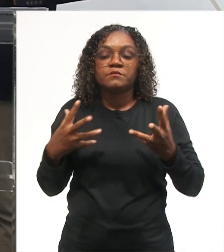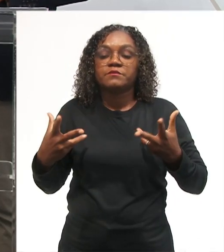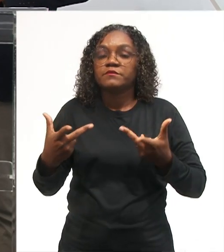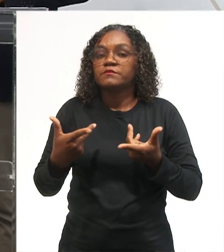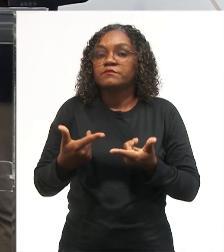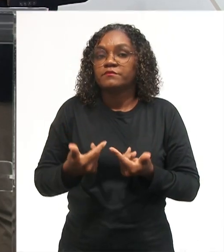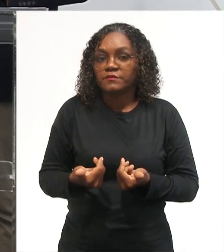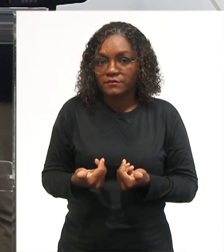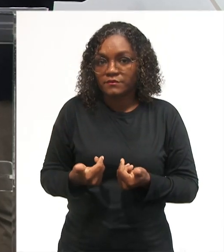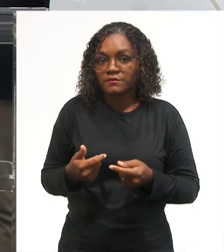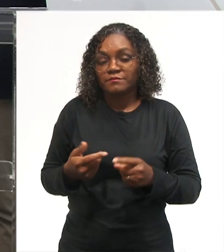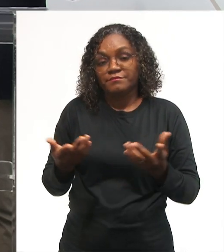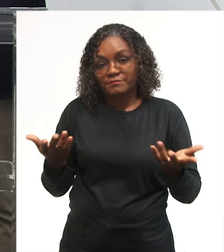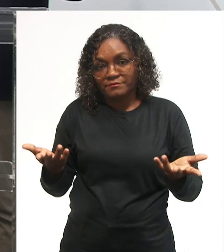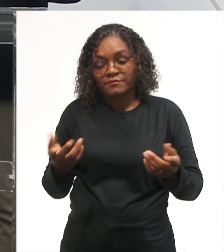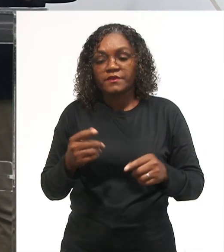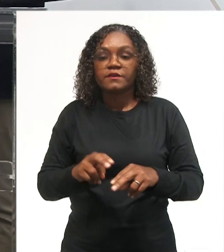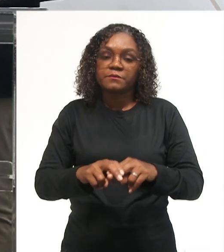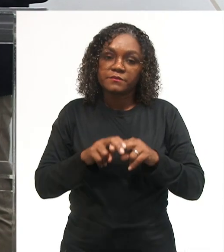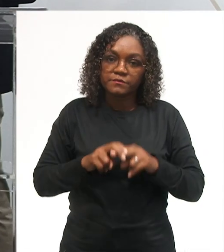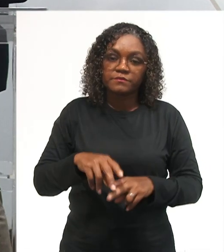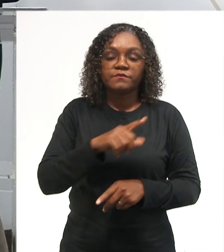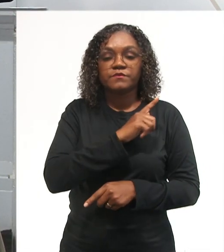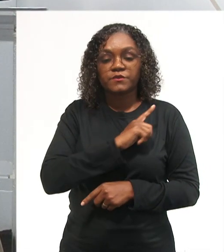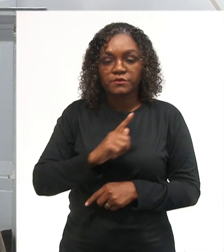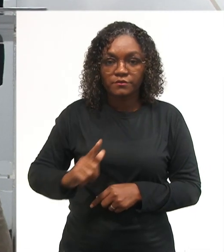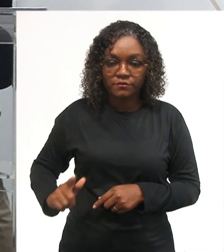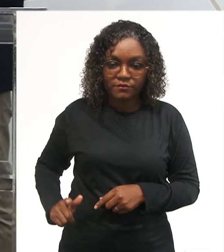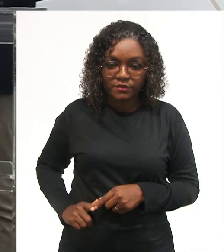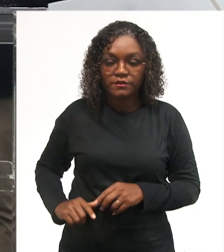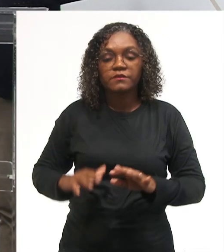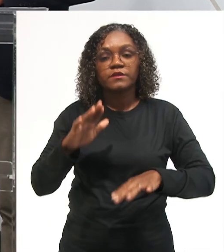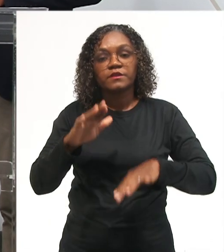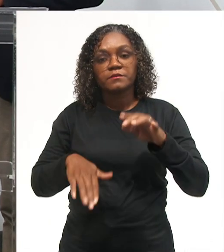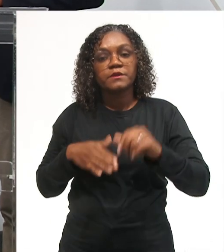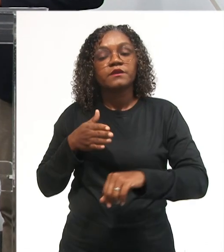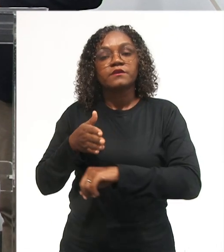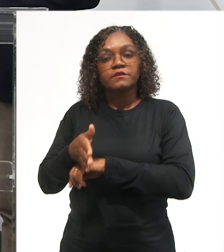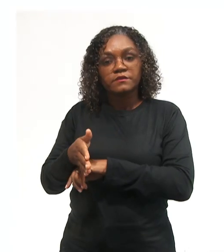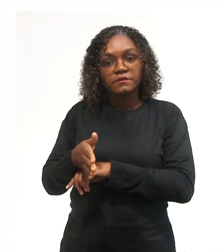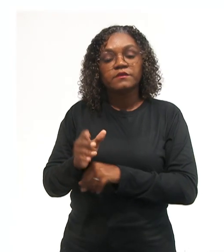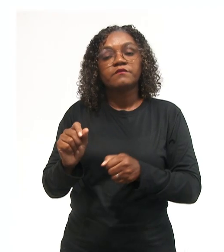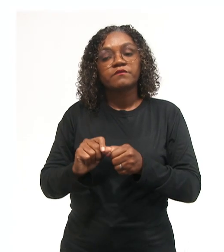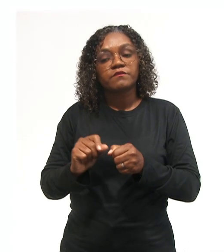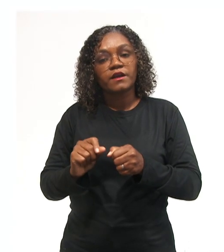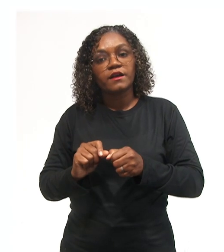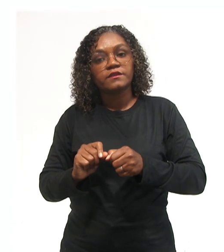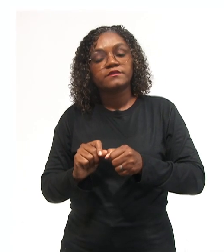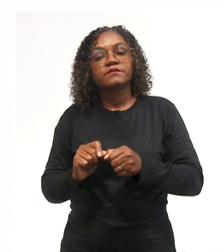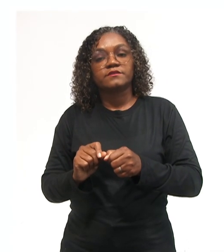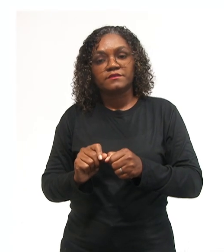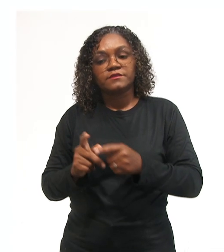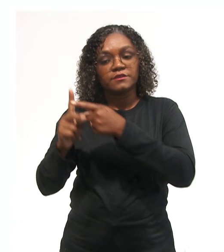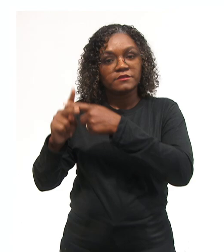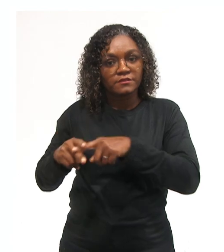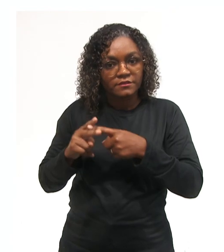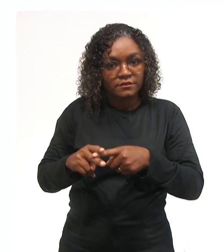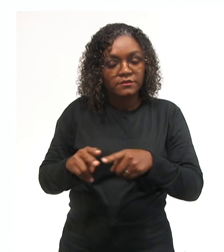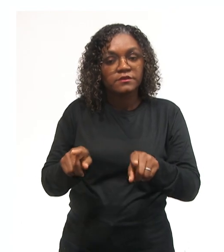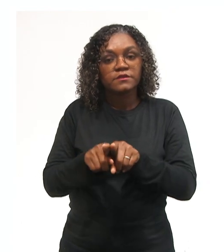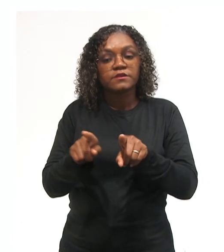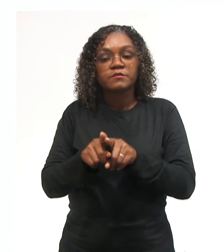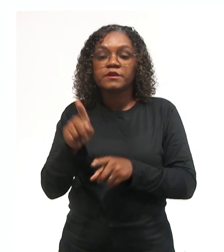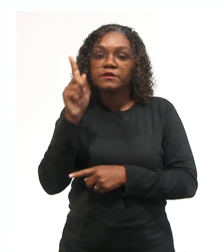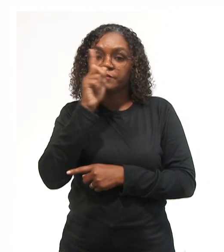com os retornos que elas esperam. Então, o governo também interfere, né, faz a sua intervenção nesse tipo de situações. E outra é as